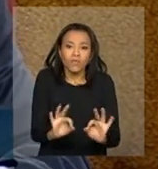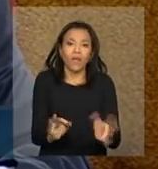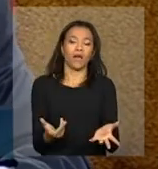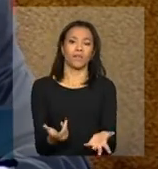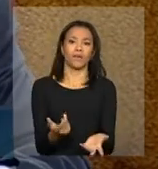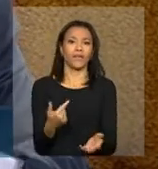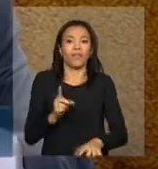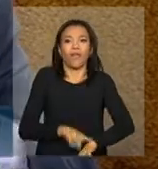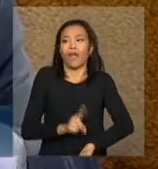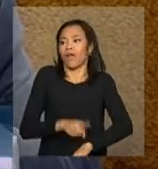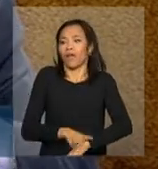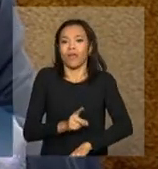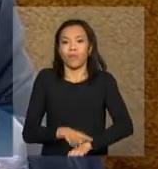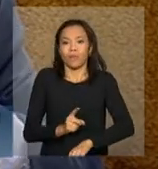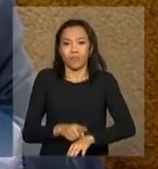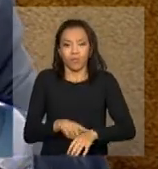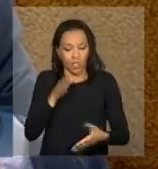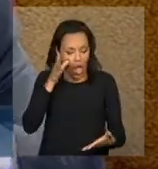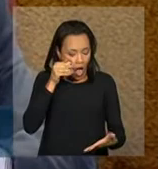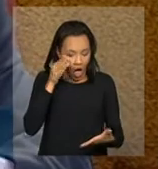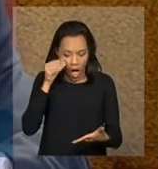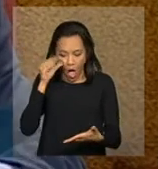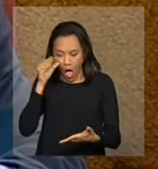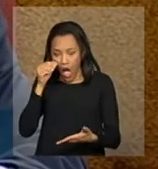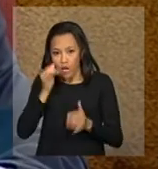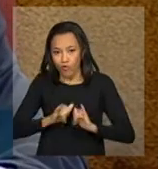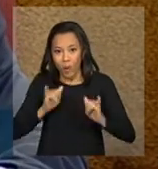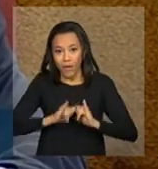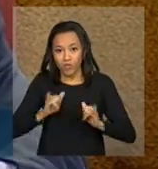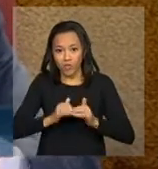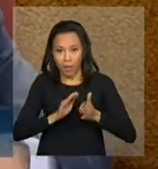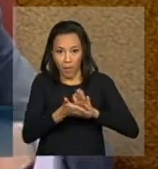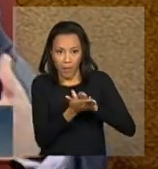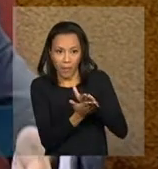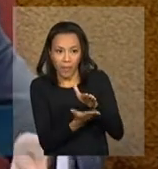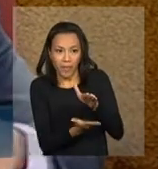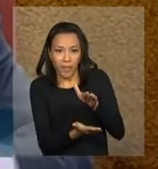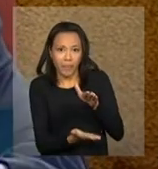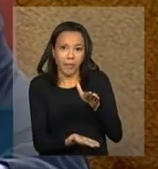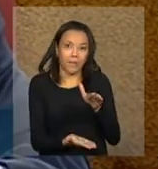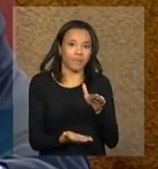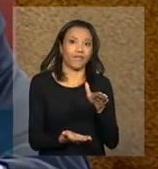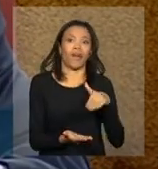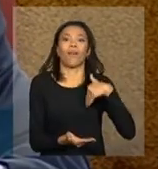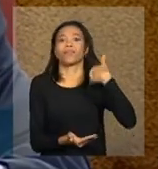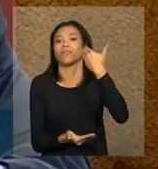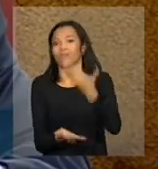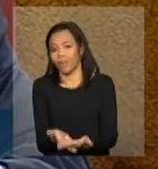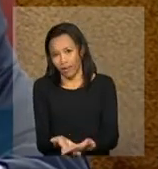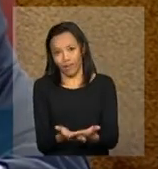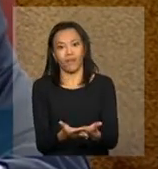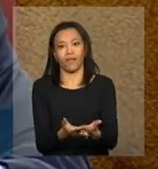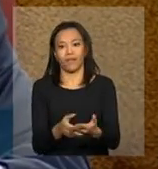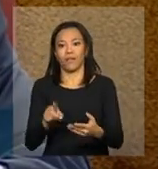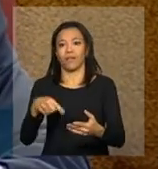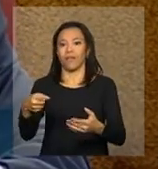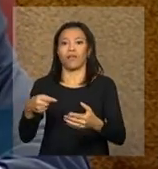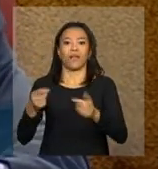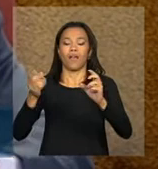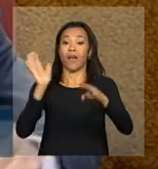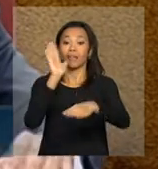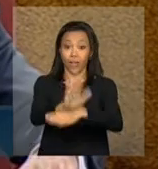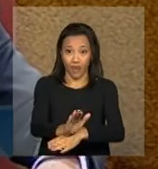vai ter tempo de consultar as bases de dados sobre ações orçamentárias daqui até o momento dos grupos de trabalho à